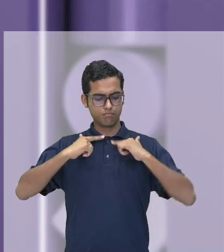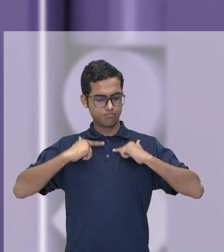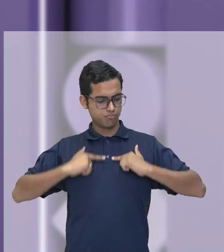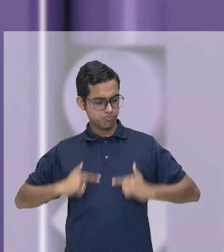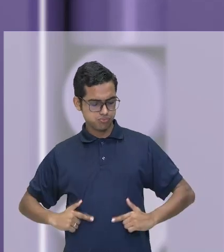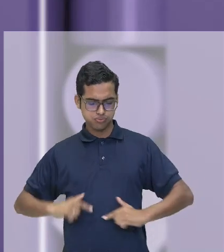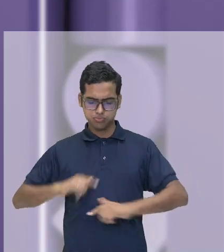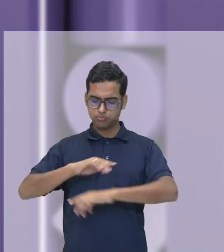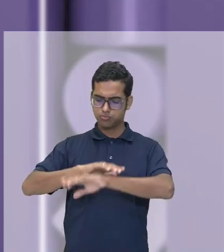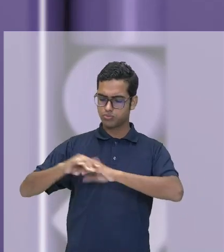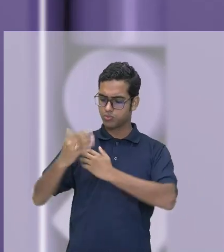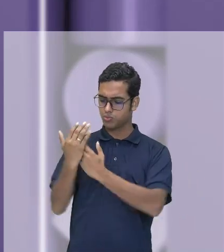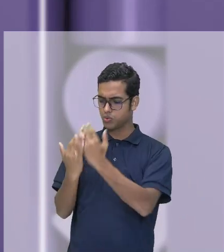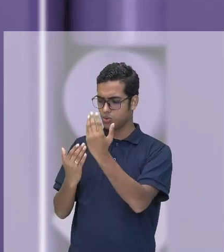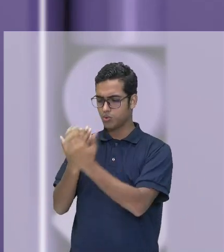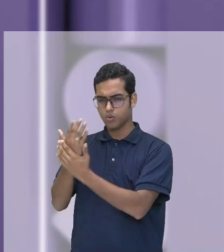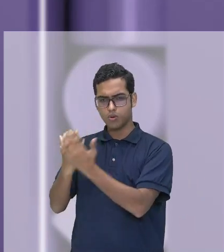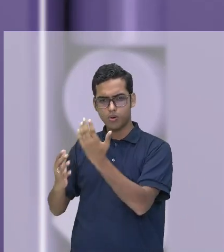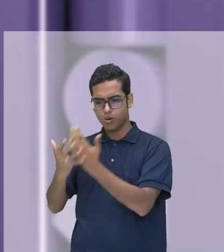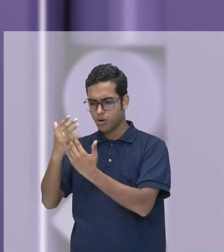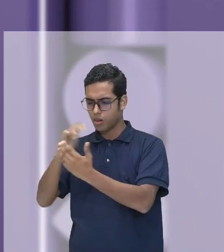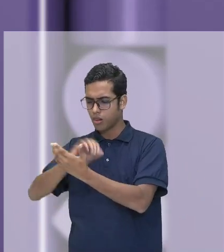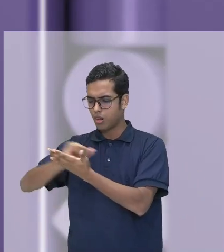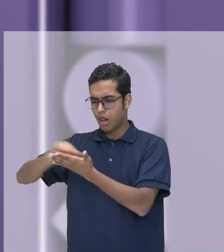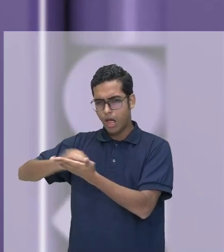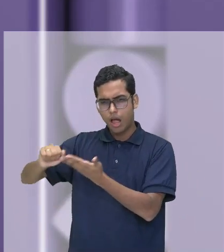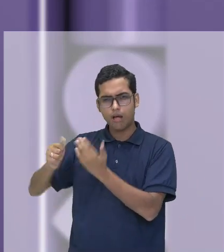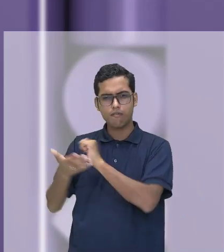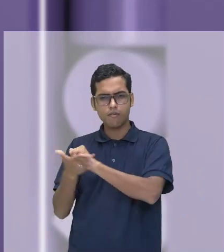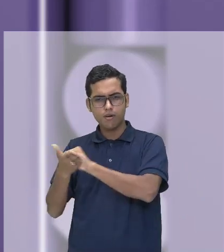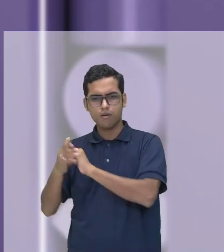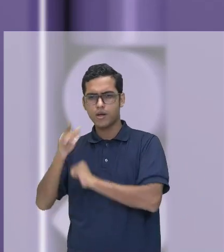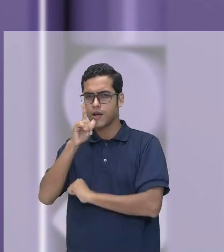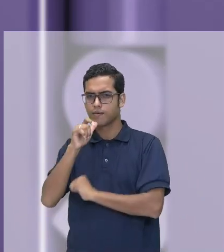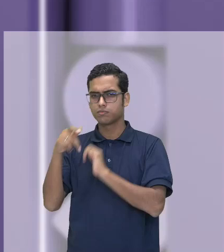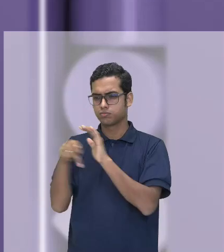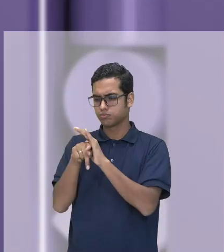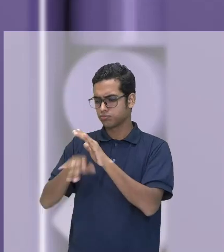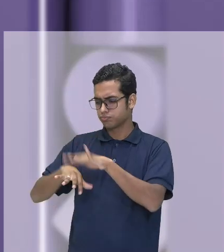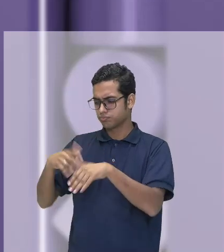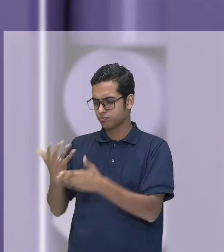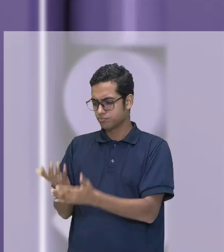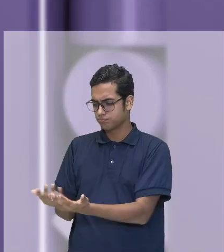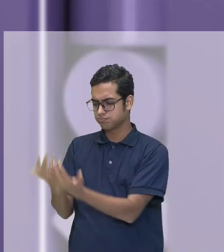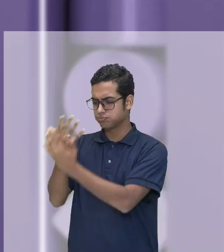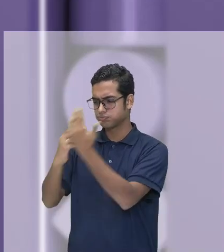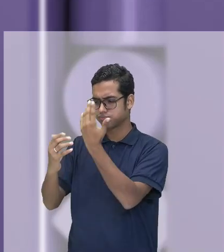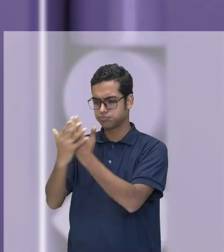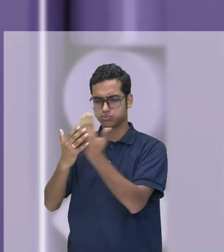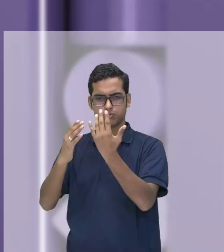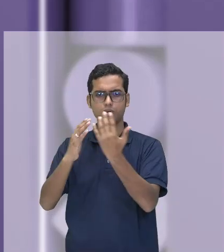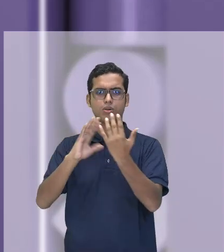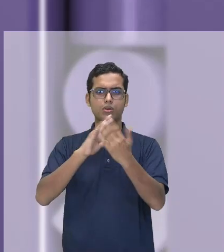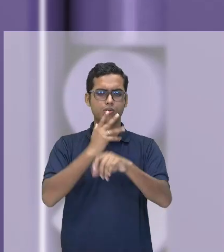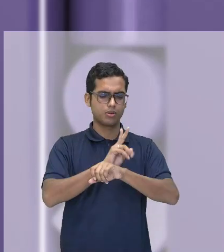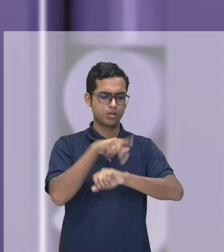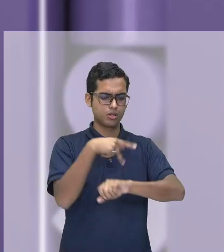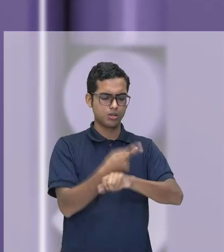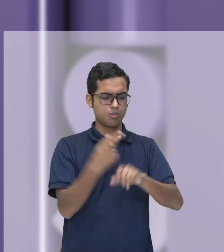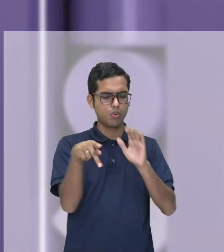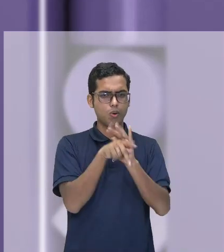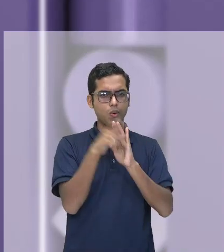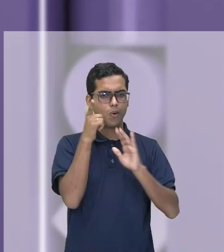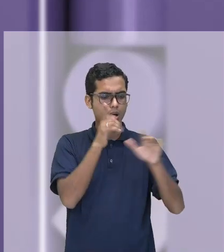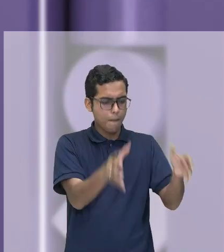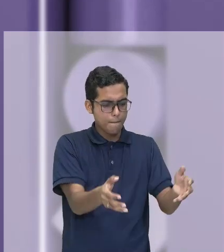qualquer jeito. Dificilmente você vai ver um muçulmano pegando de qualquer jeito e manuseando o Alcorão de qualquer jeito.